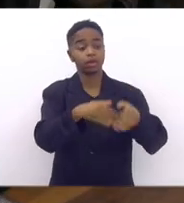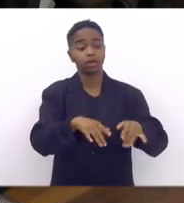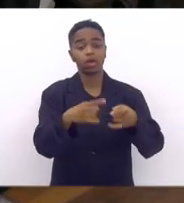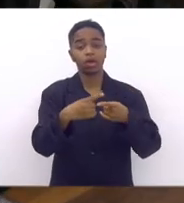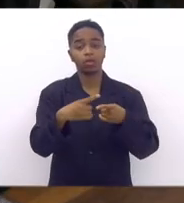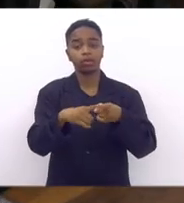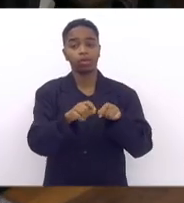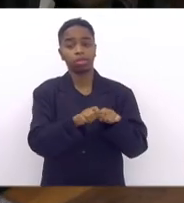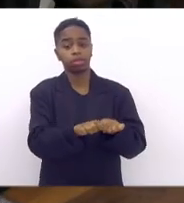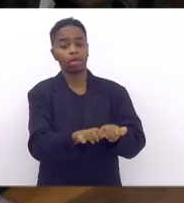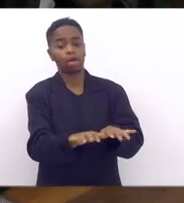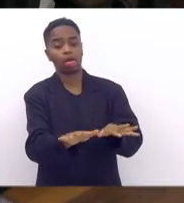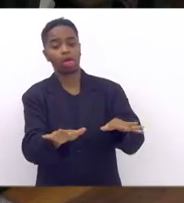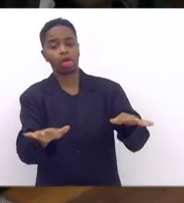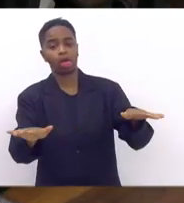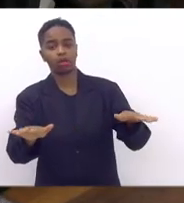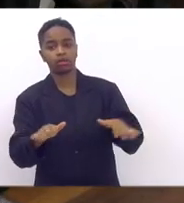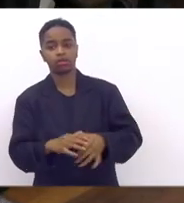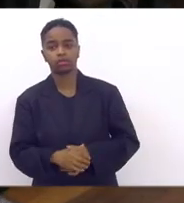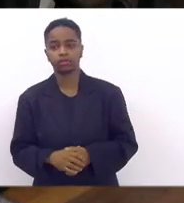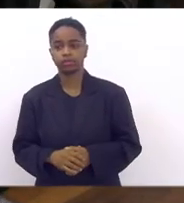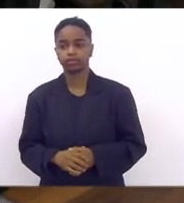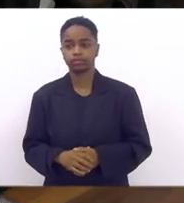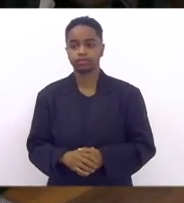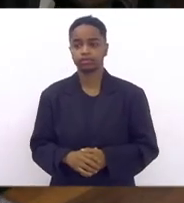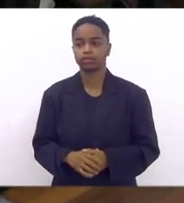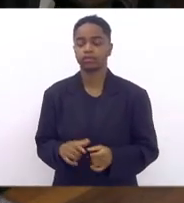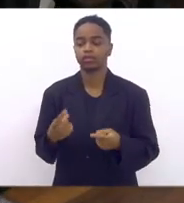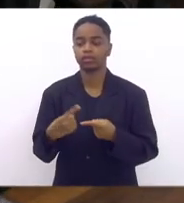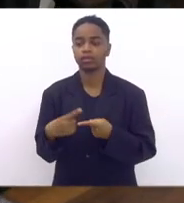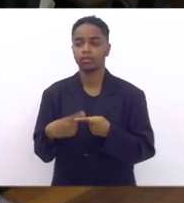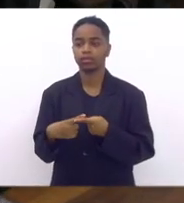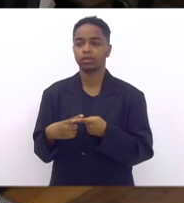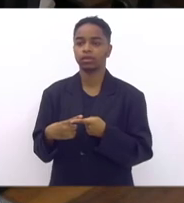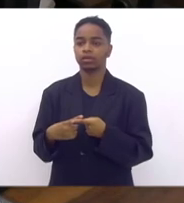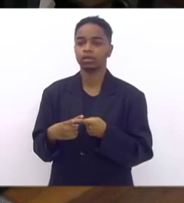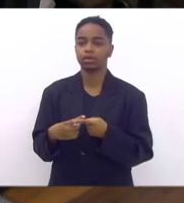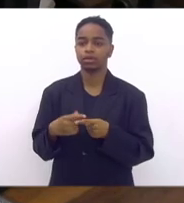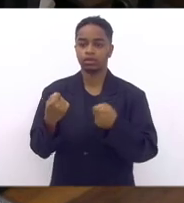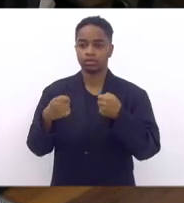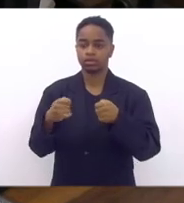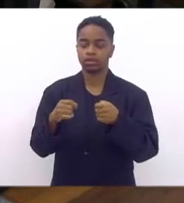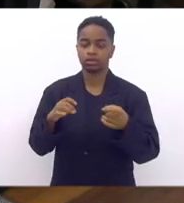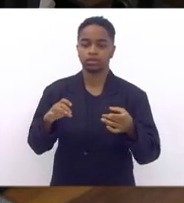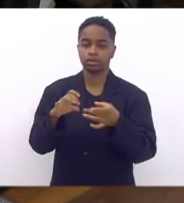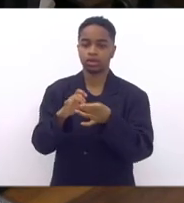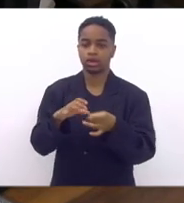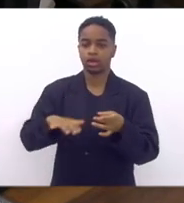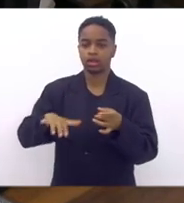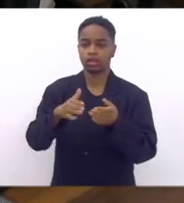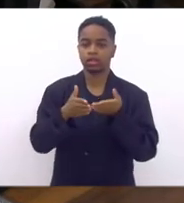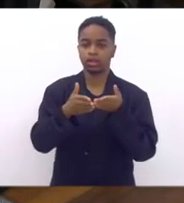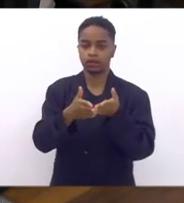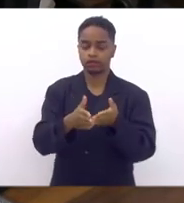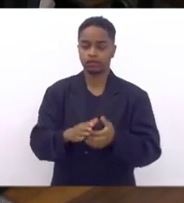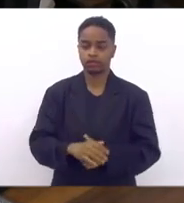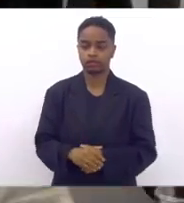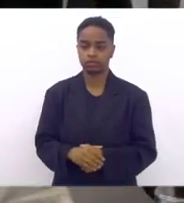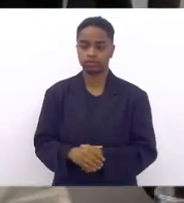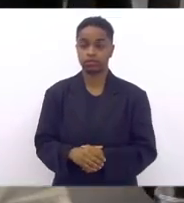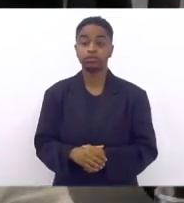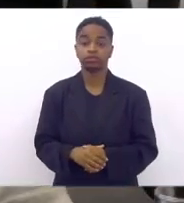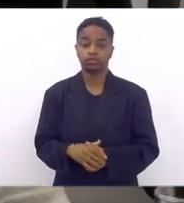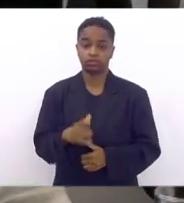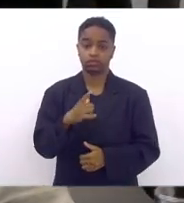Baí Deia grande para poder fazer a a a o conserto da da parte da varia do navio senão não sairia da Baí decepa então ele tava na